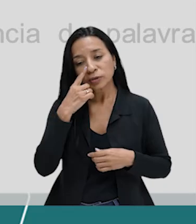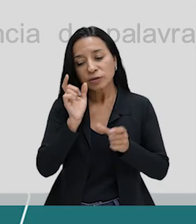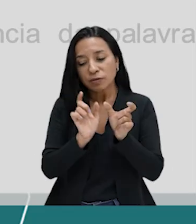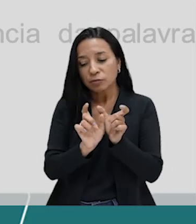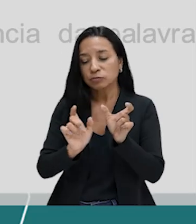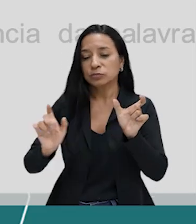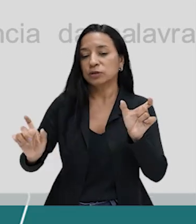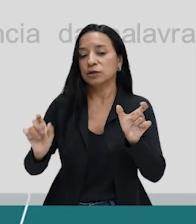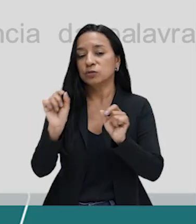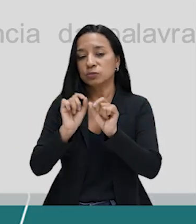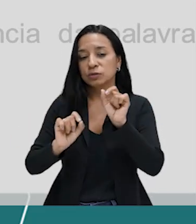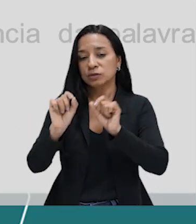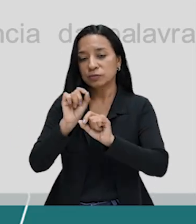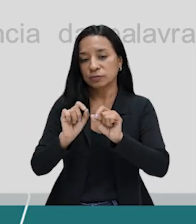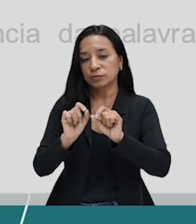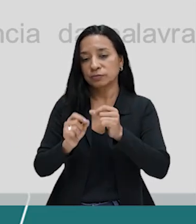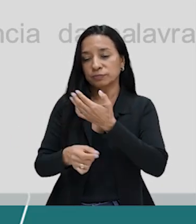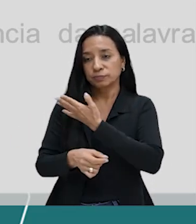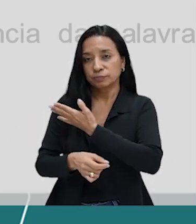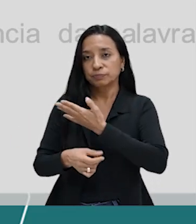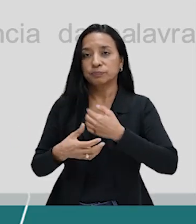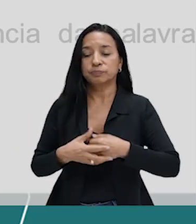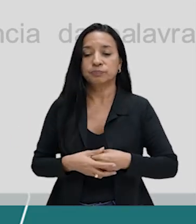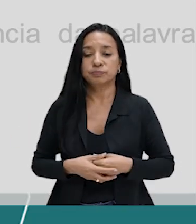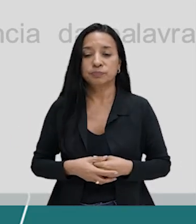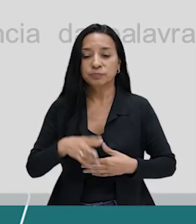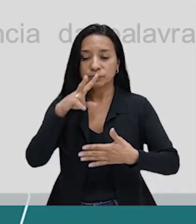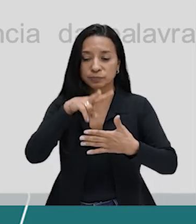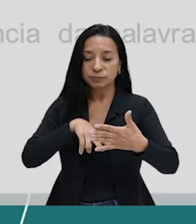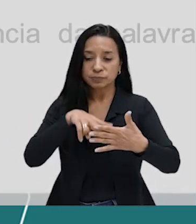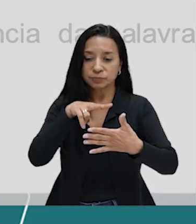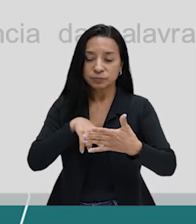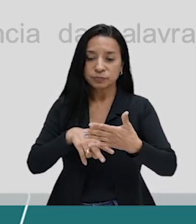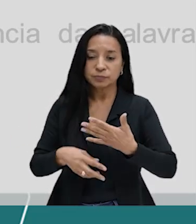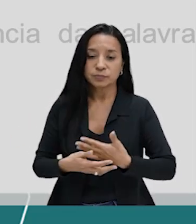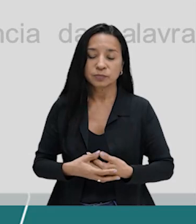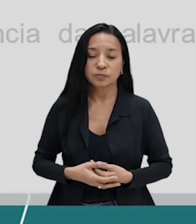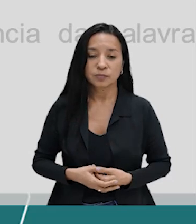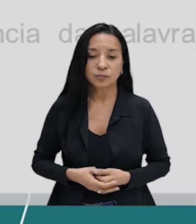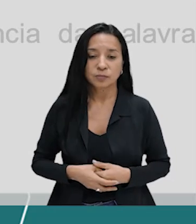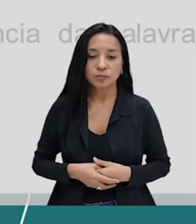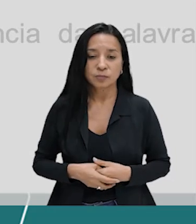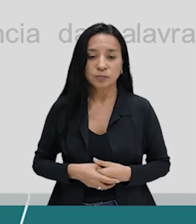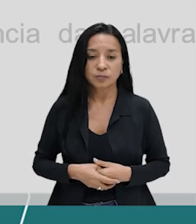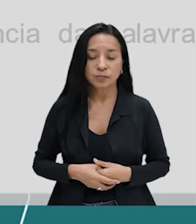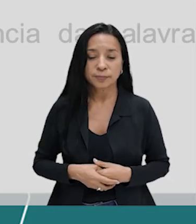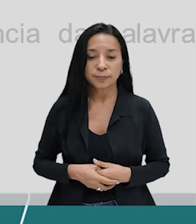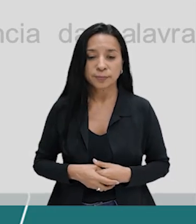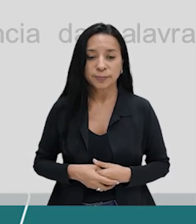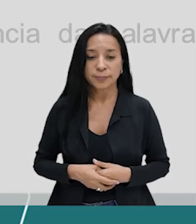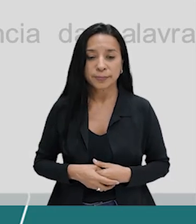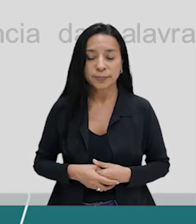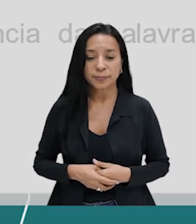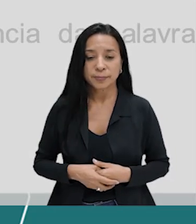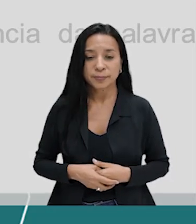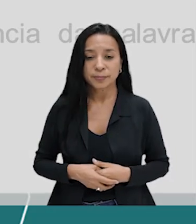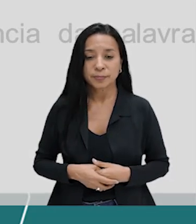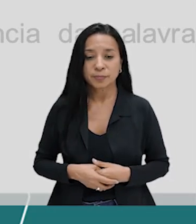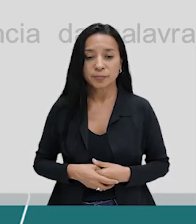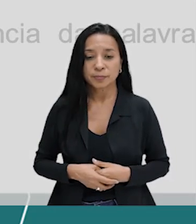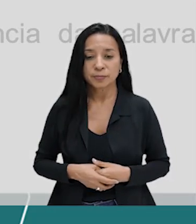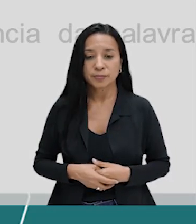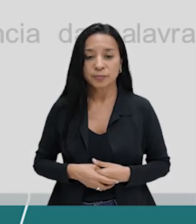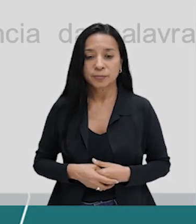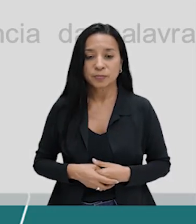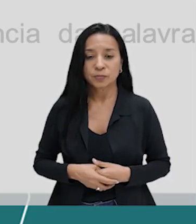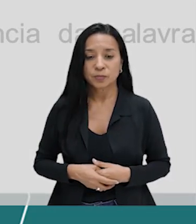trecho aqui que diz assim: lá se vão os pobres meninos pelas ruas da cidade, meninos pobres pelas